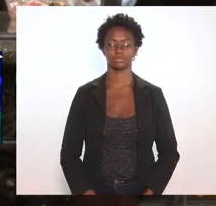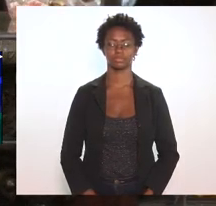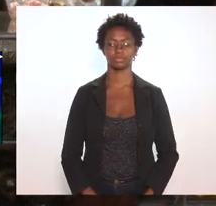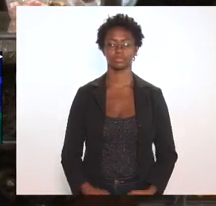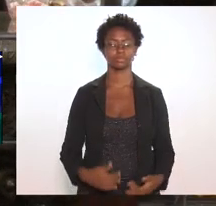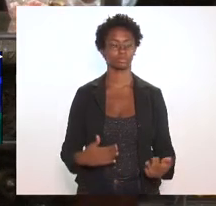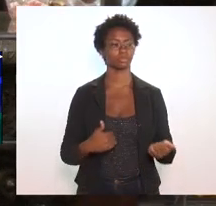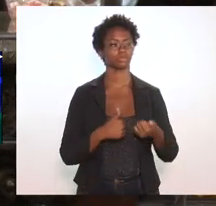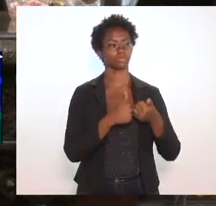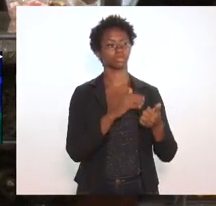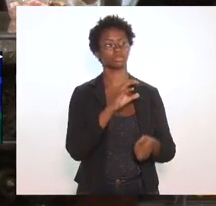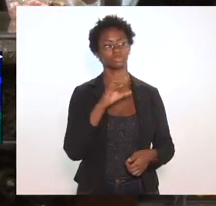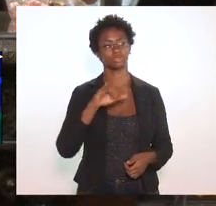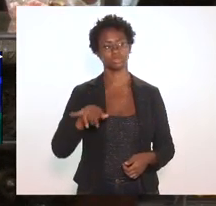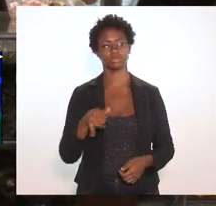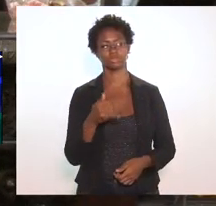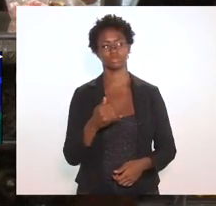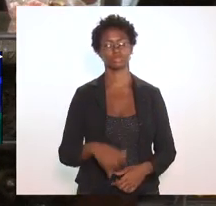Acompanho o parecer da CCJ.